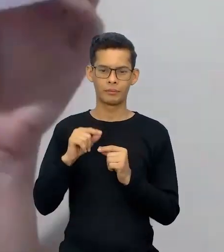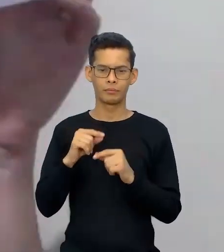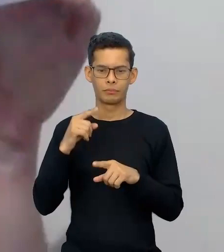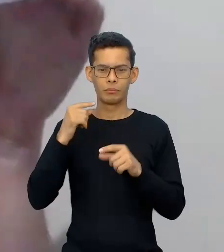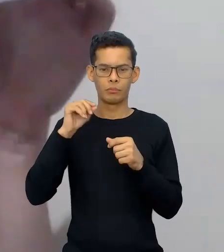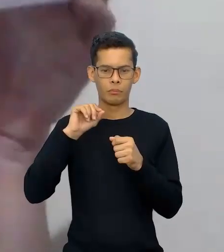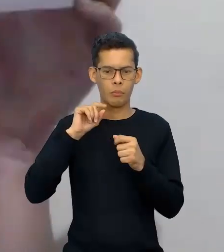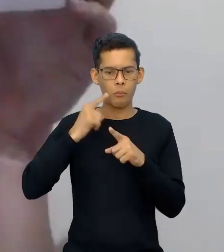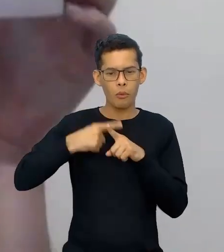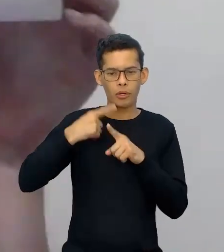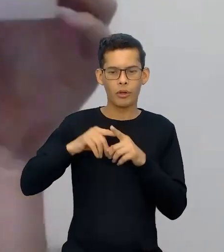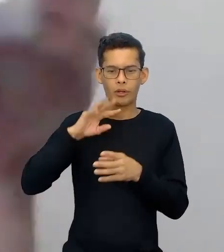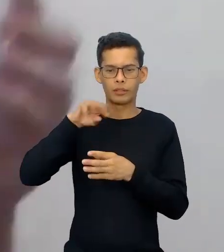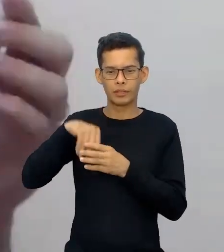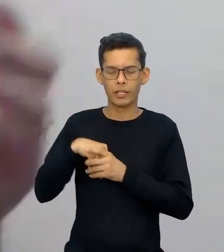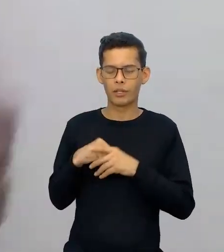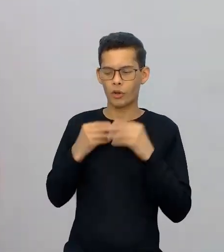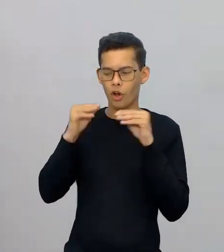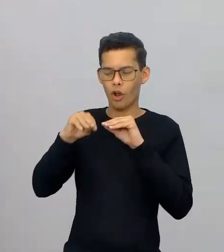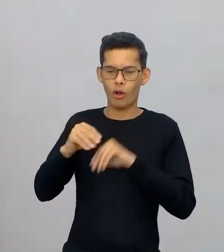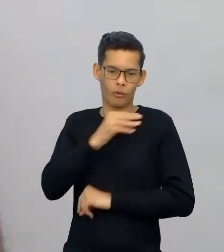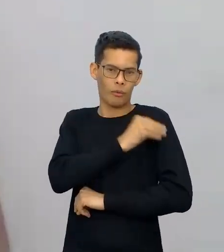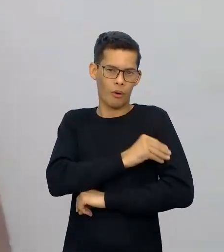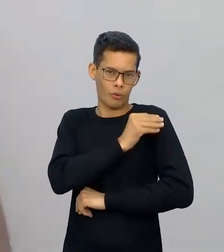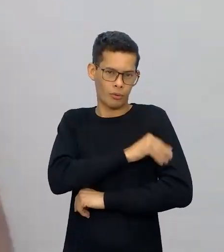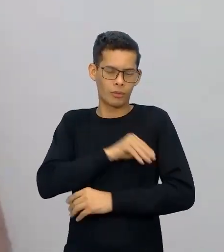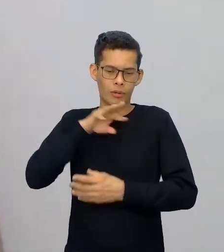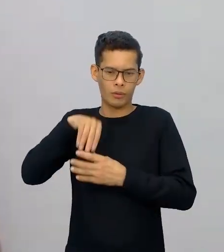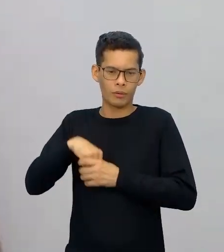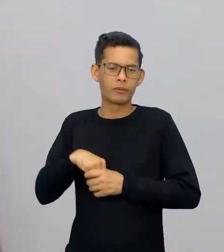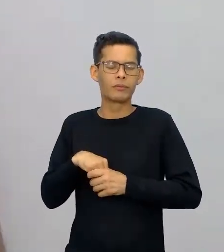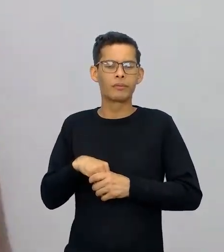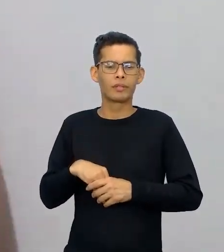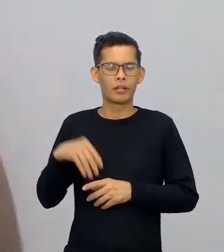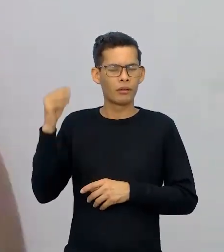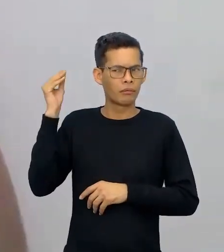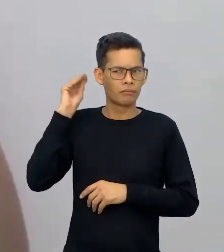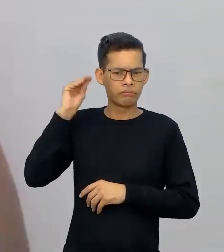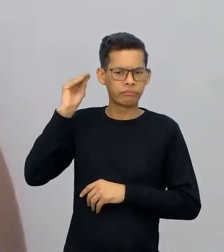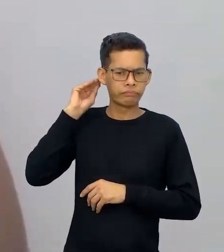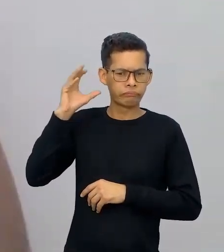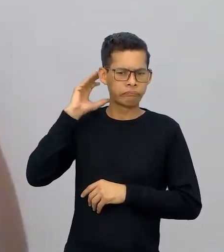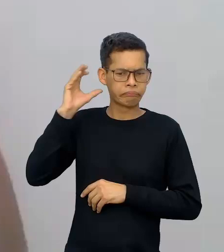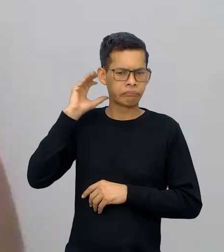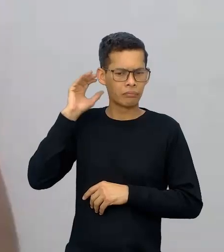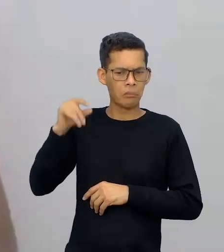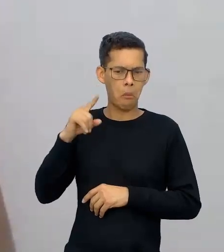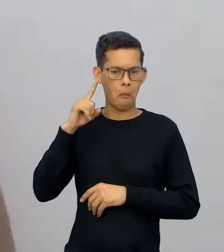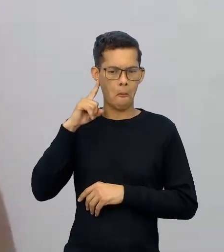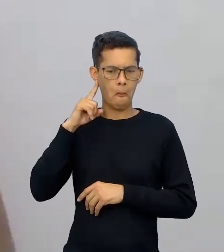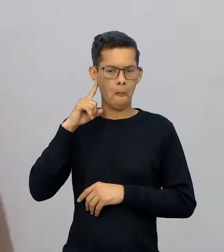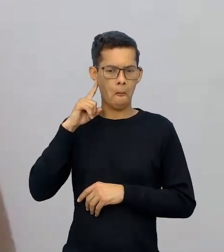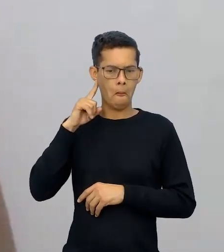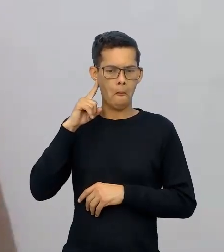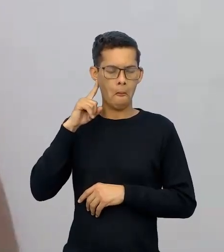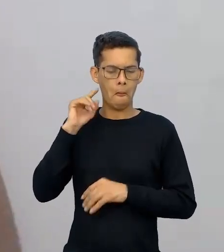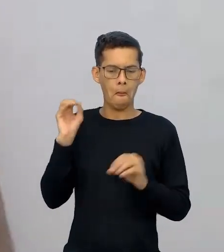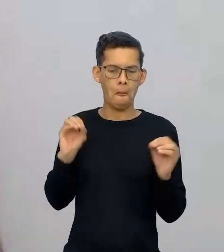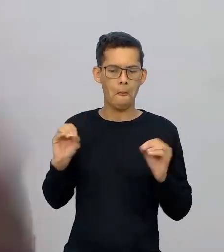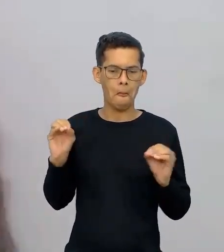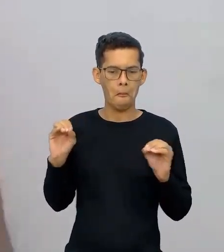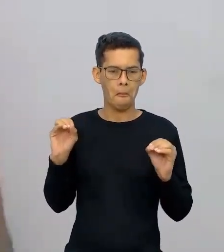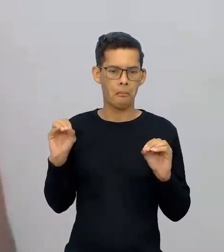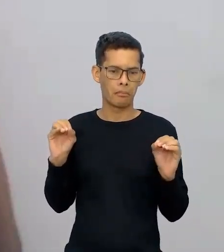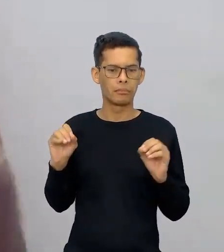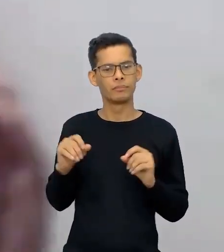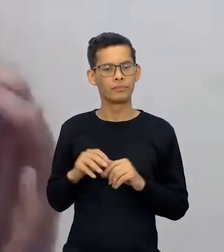aqui dentro eu coloco algodão. Quando eu coloco algodão, ao mexer a caixinha, eles não ouvem nada. Se